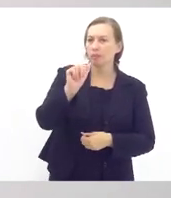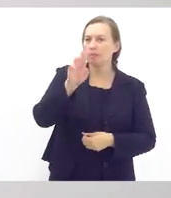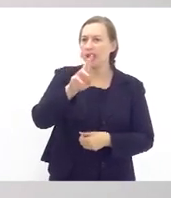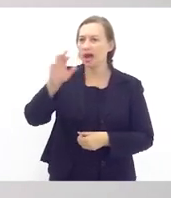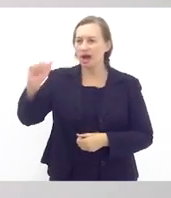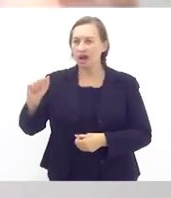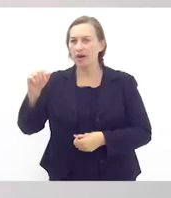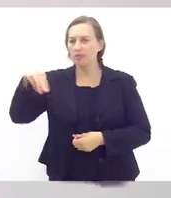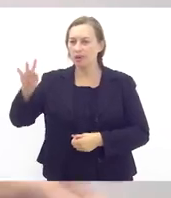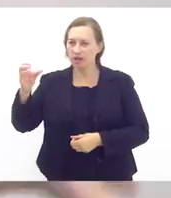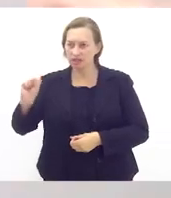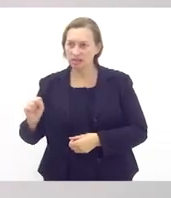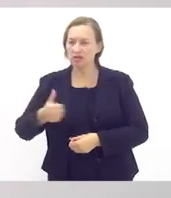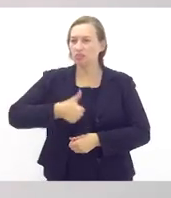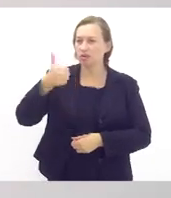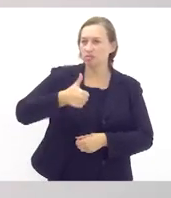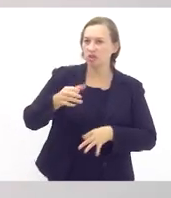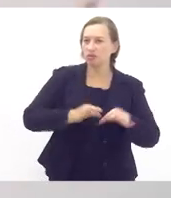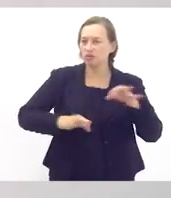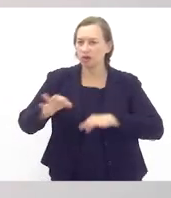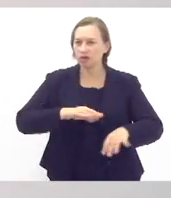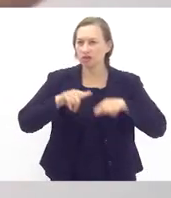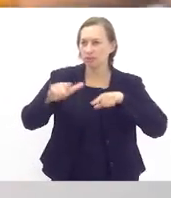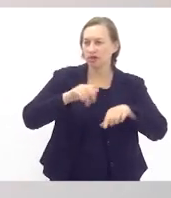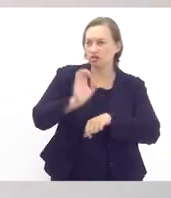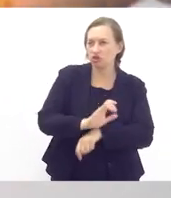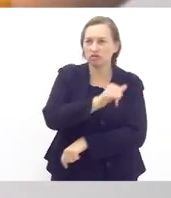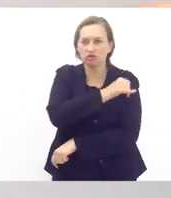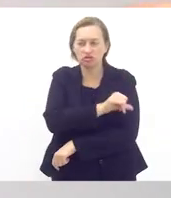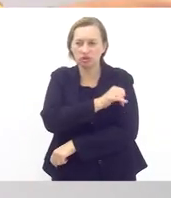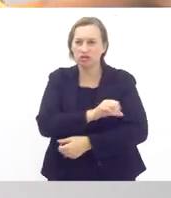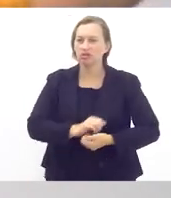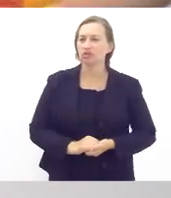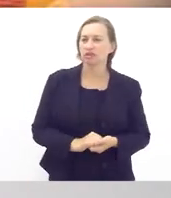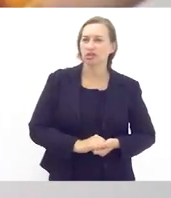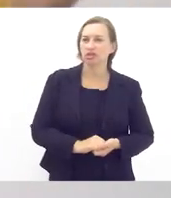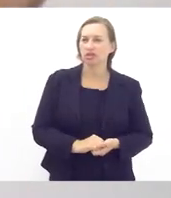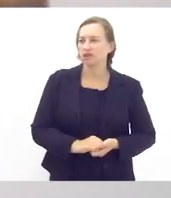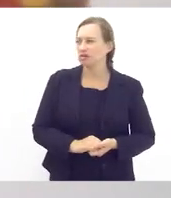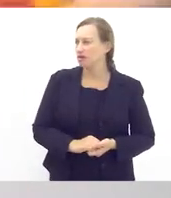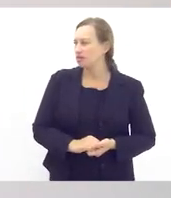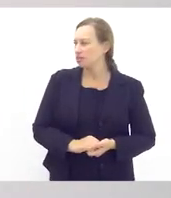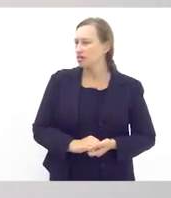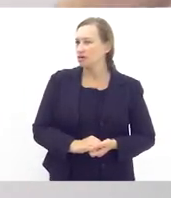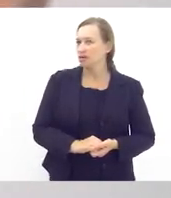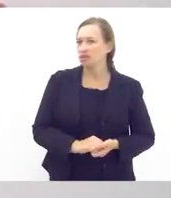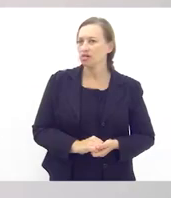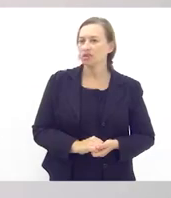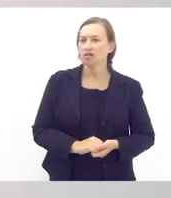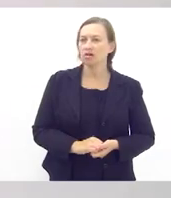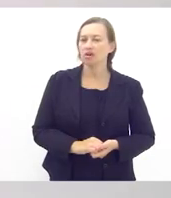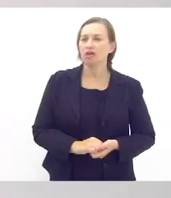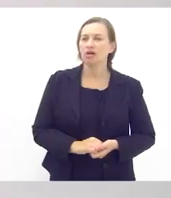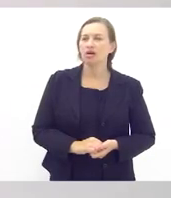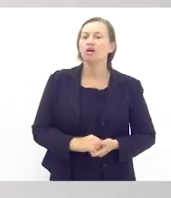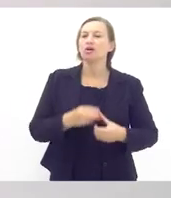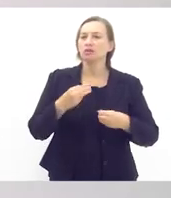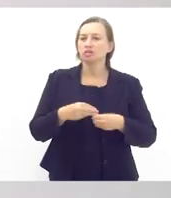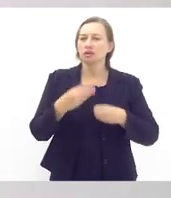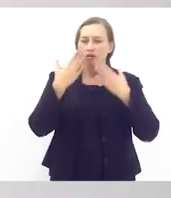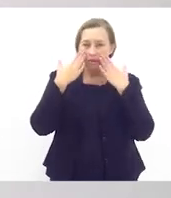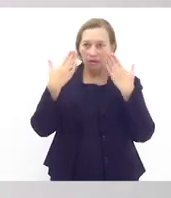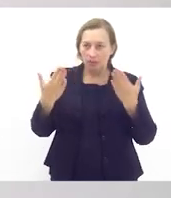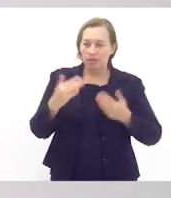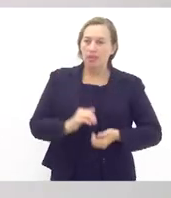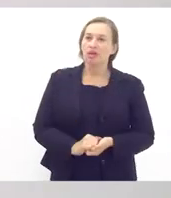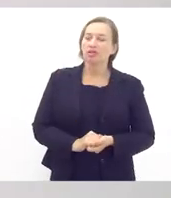primeiro plano de trabalho do Estado do Rio de Janeiro de a nível né de município apresentado